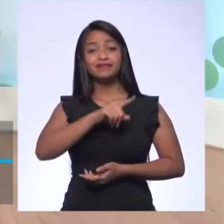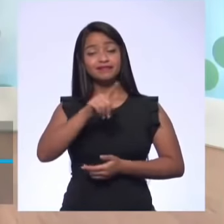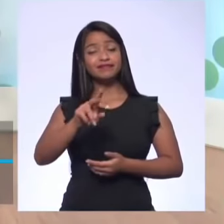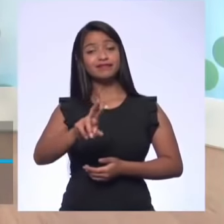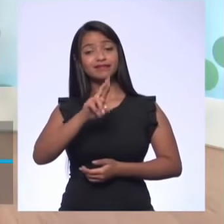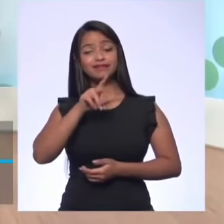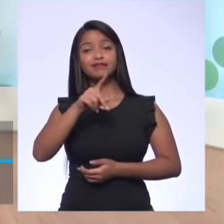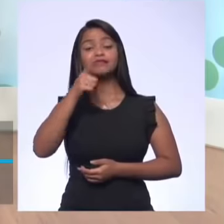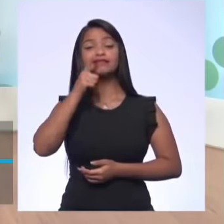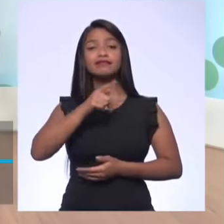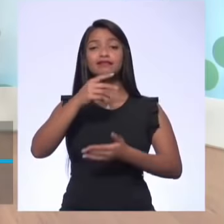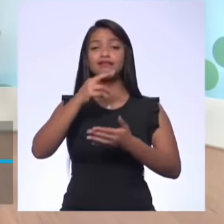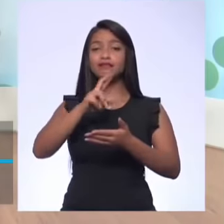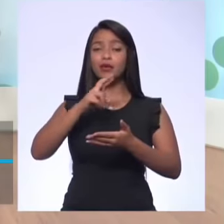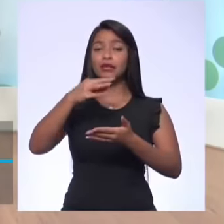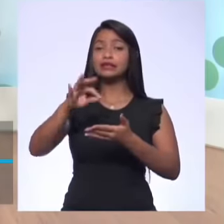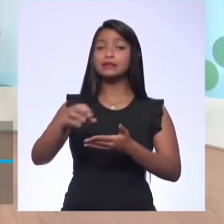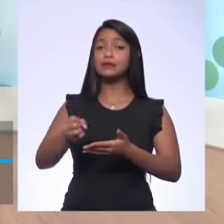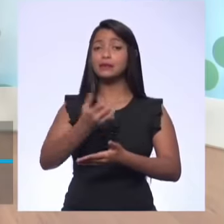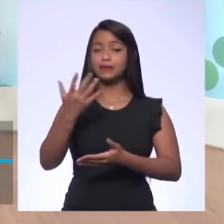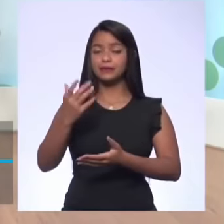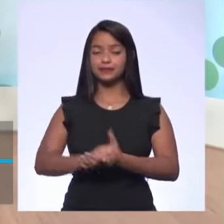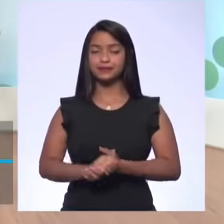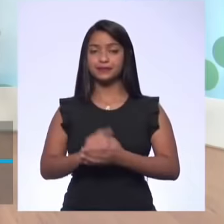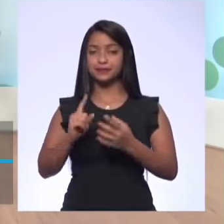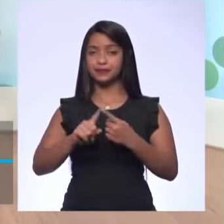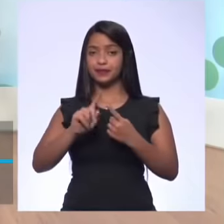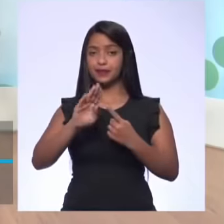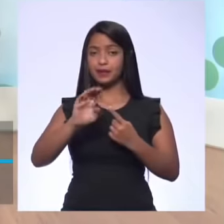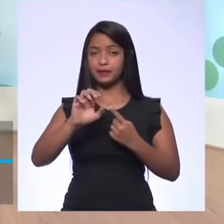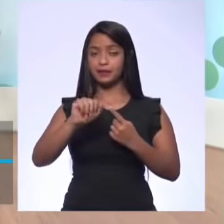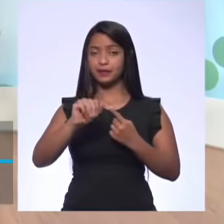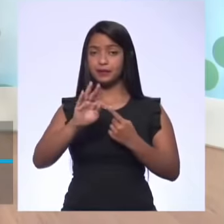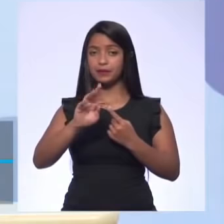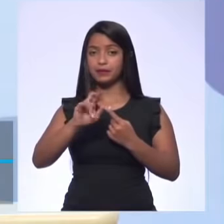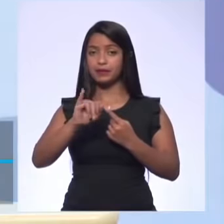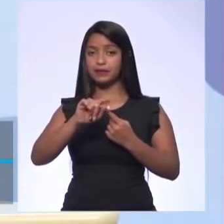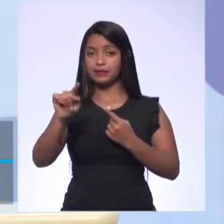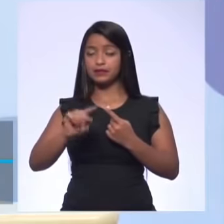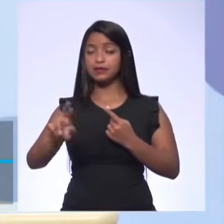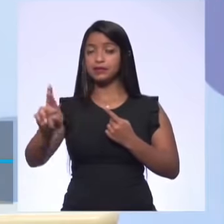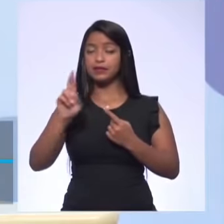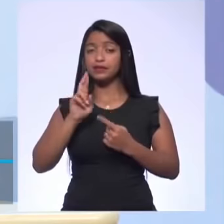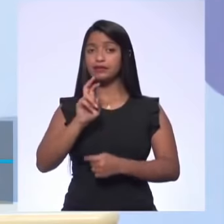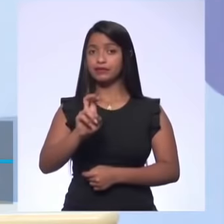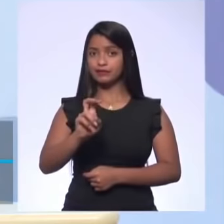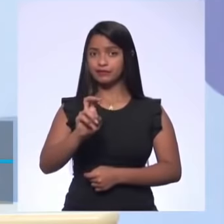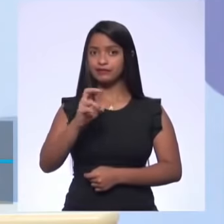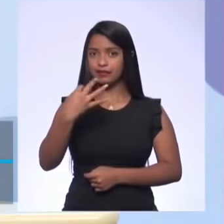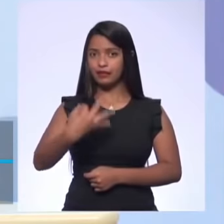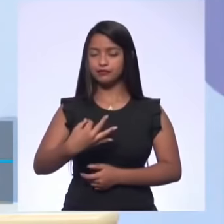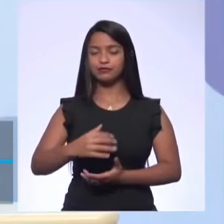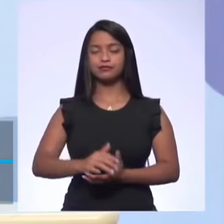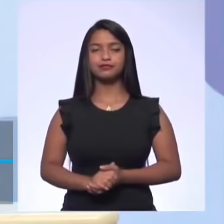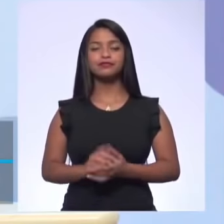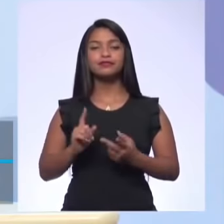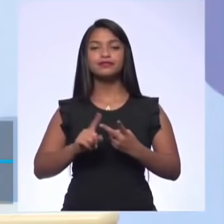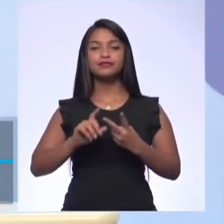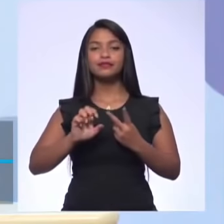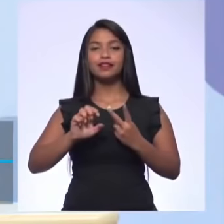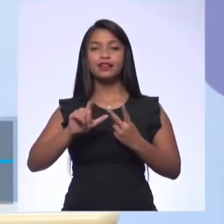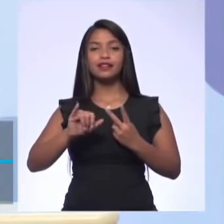vocês acertaram. Ó, a Beatriz acertou 5 de 6. She got 5 or 6. A Elisa,